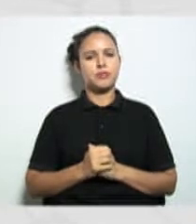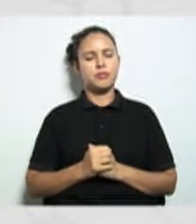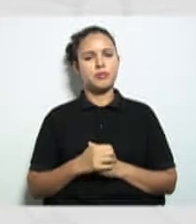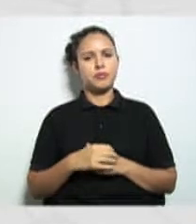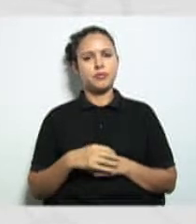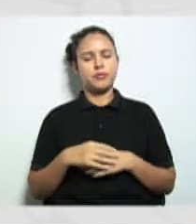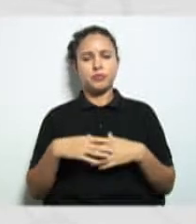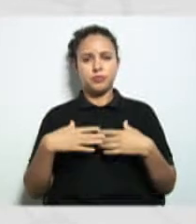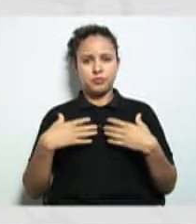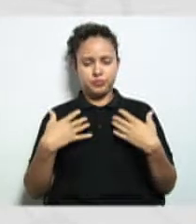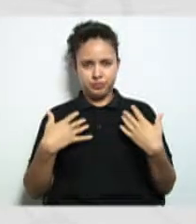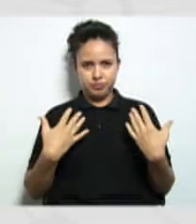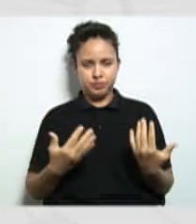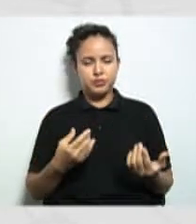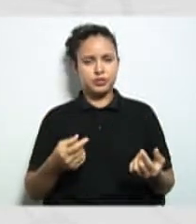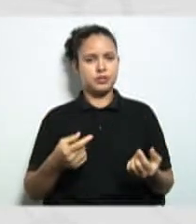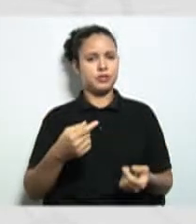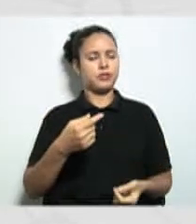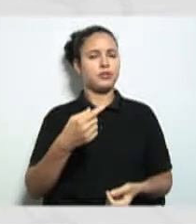nosso segundo